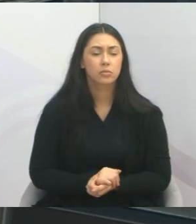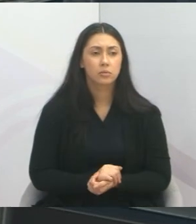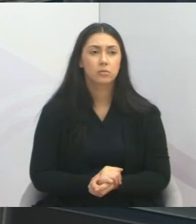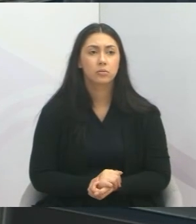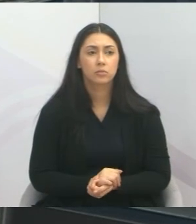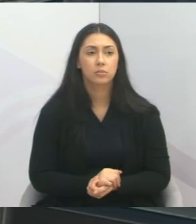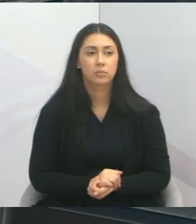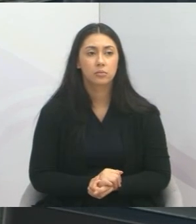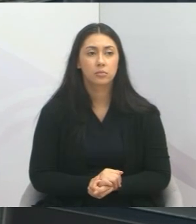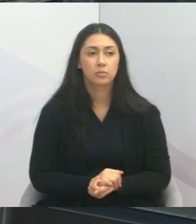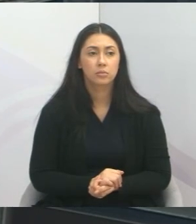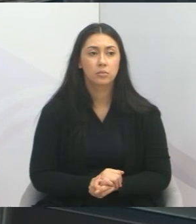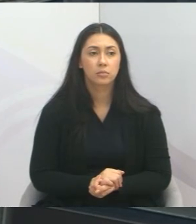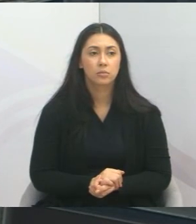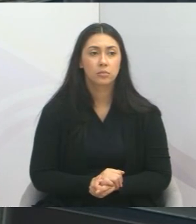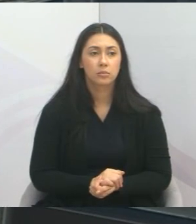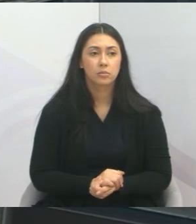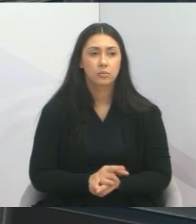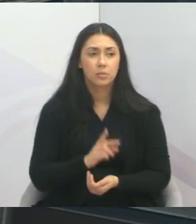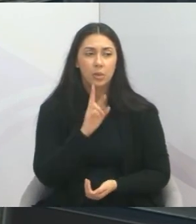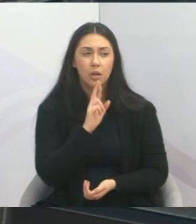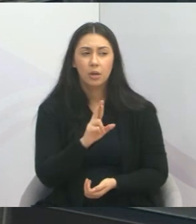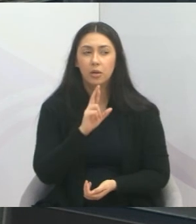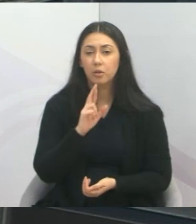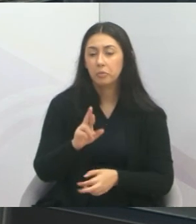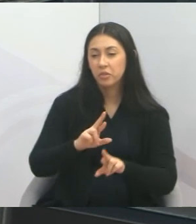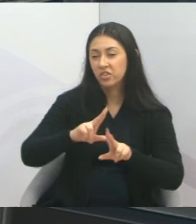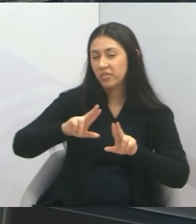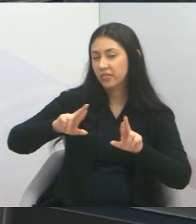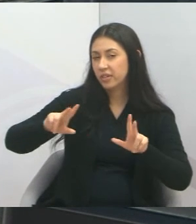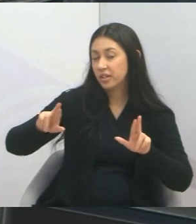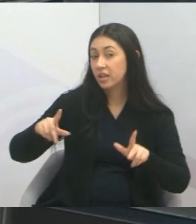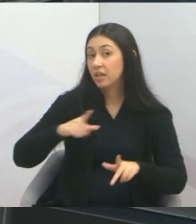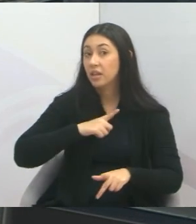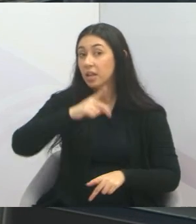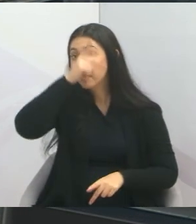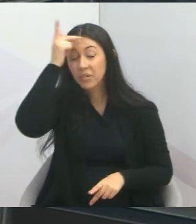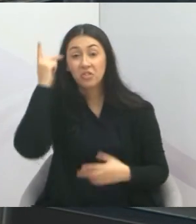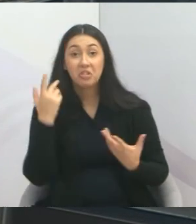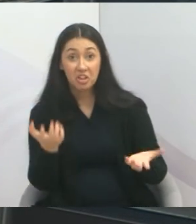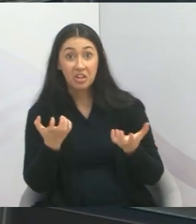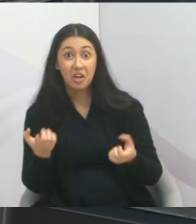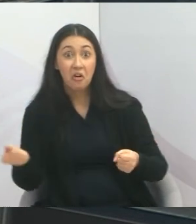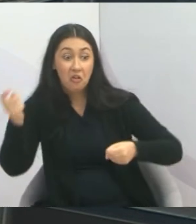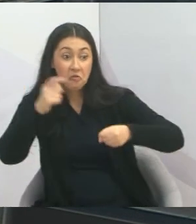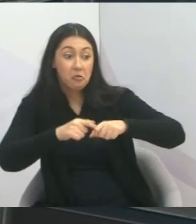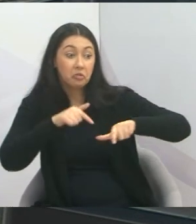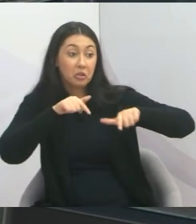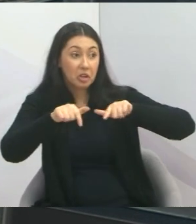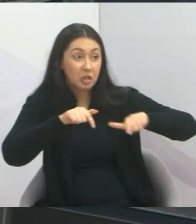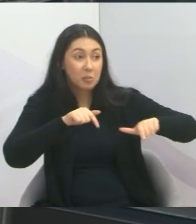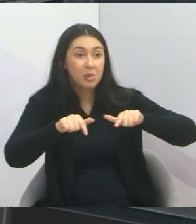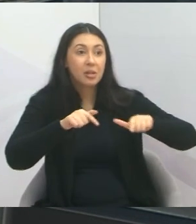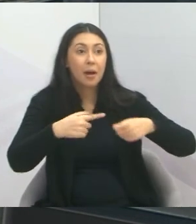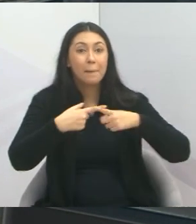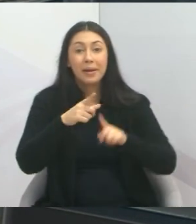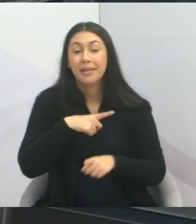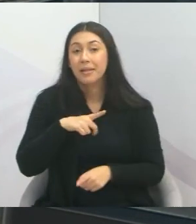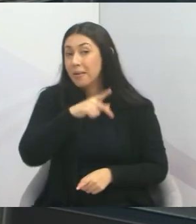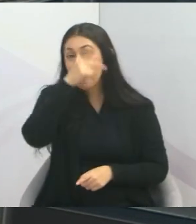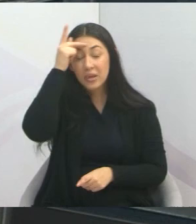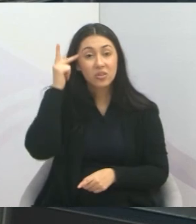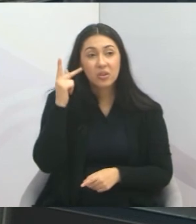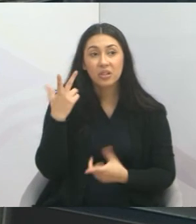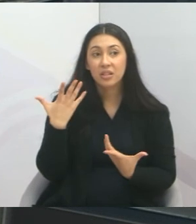não tem resposta para todos os gostos tem servidor que quer voltar a trabalhar e tem